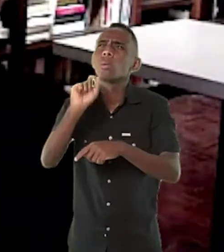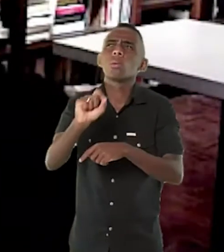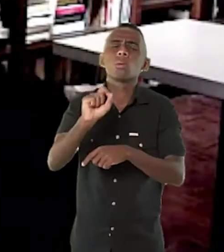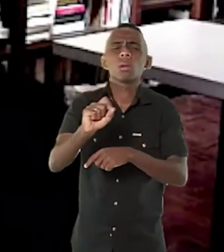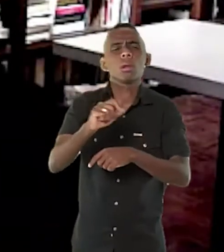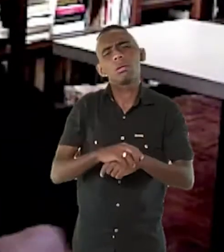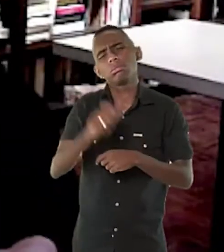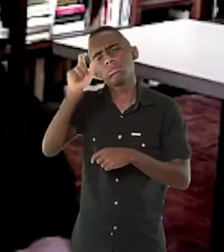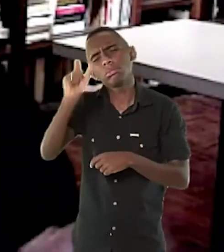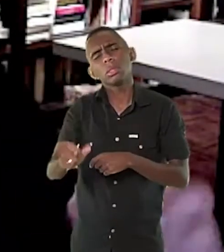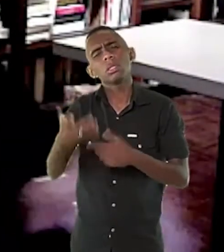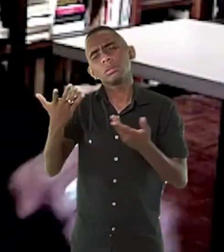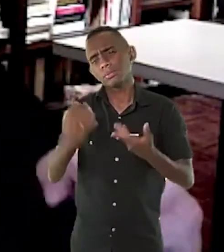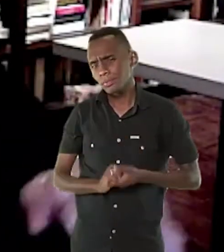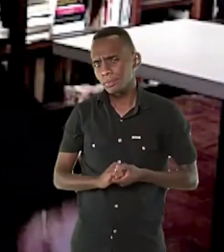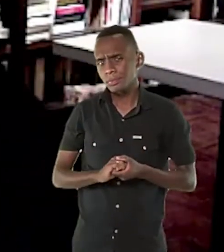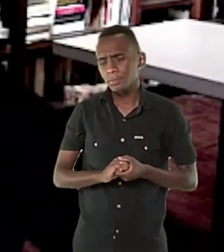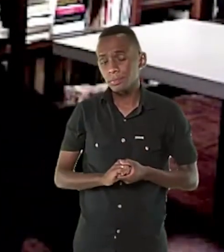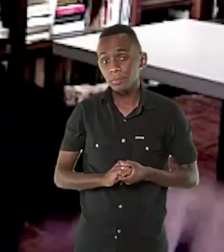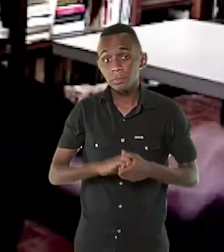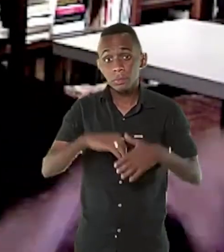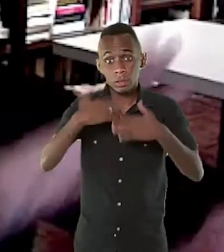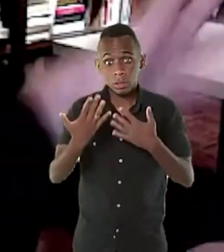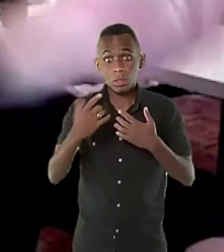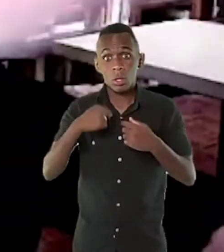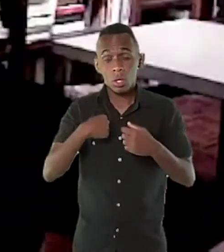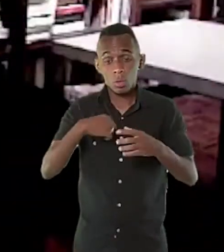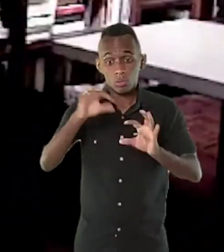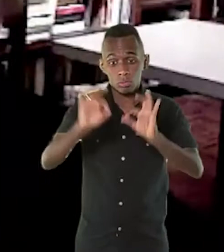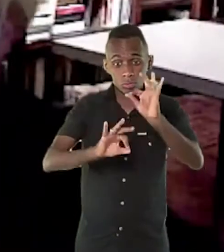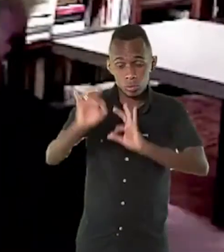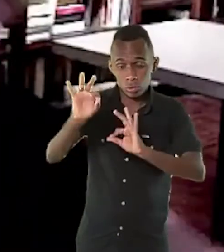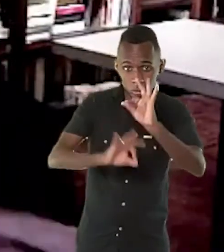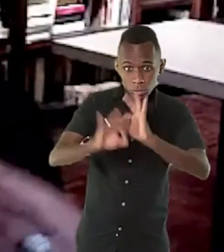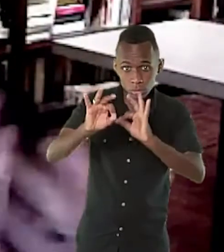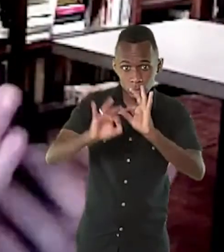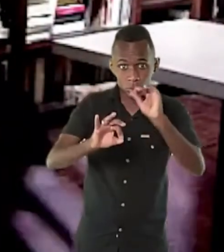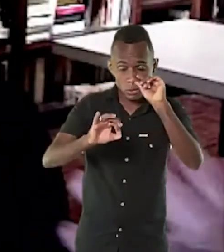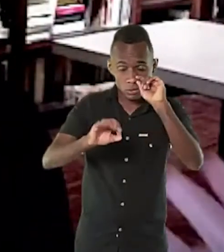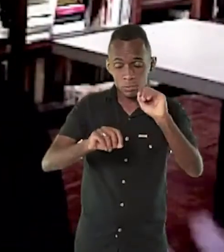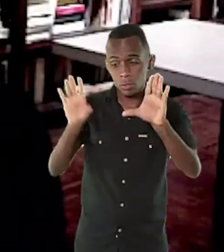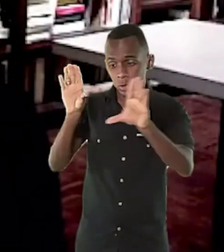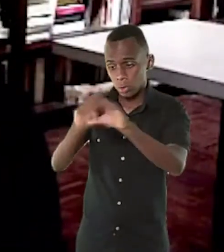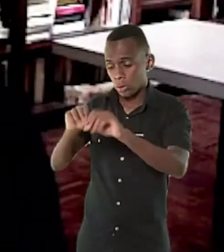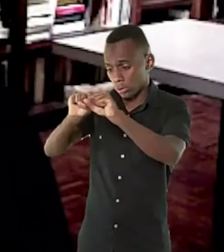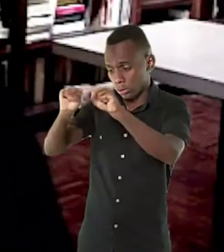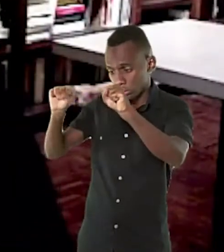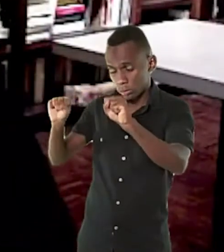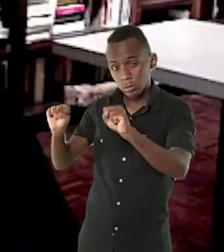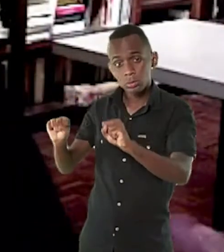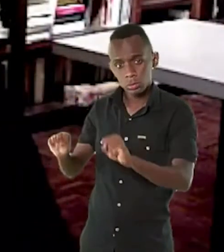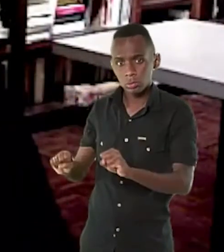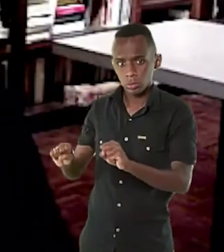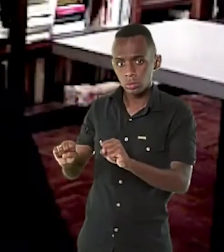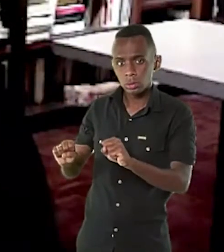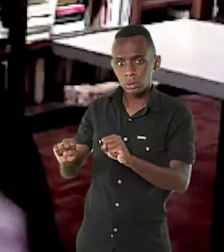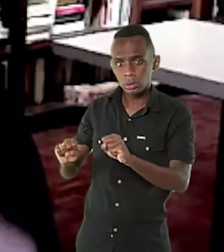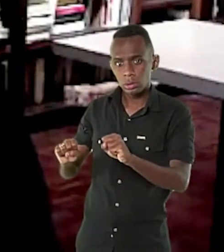elas podem ser? Então o que eu vou fazer? Eu vou olhar tudo o que